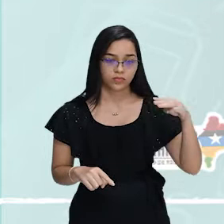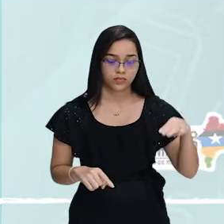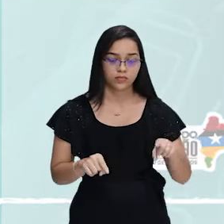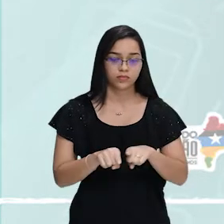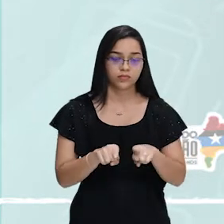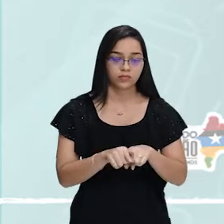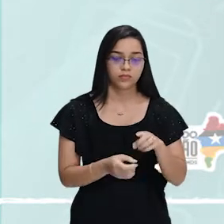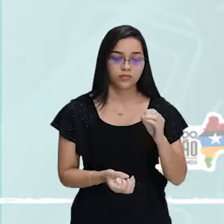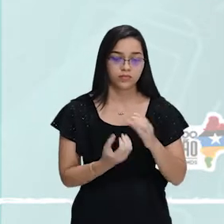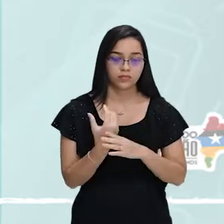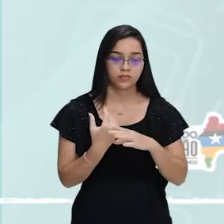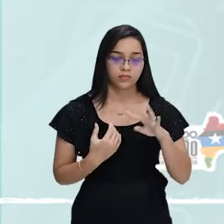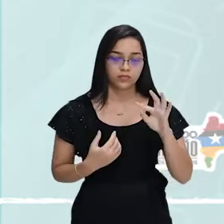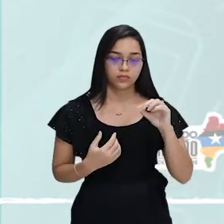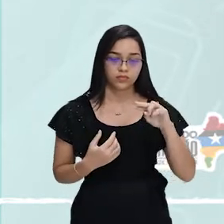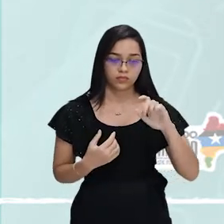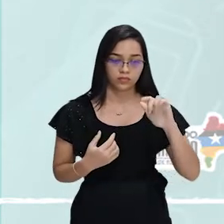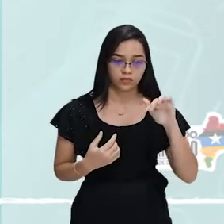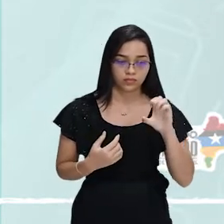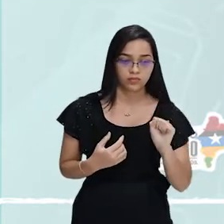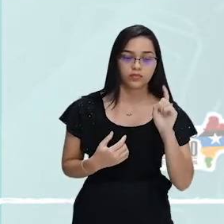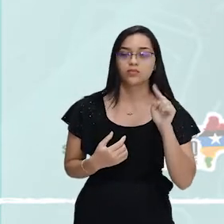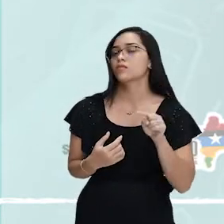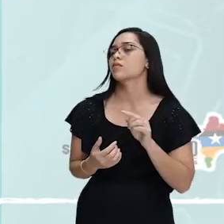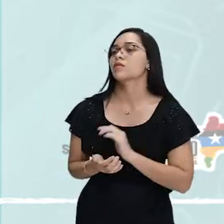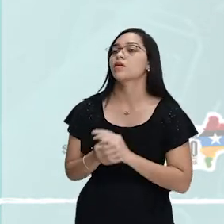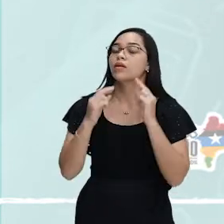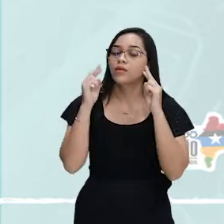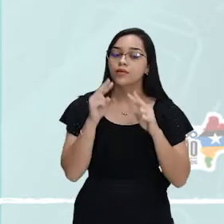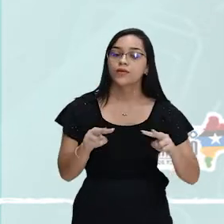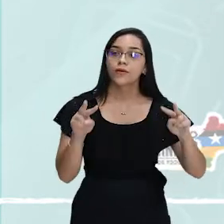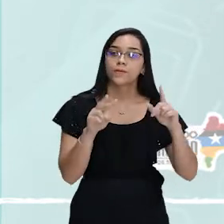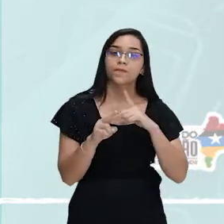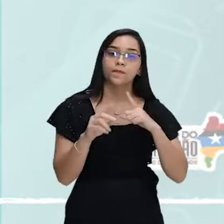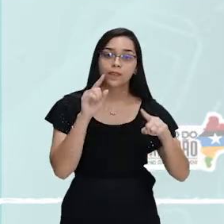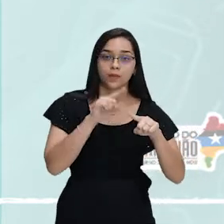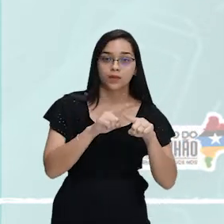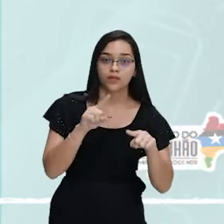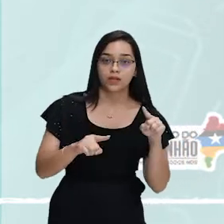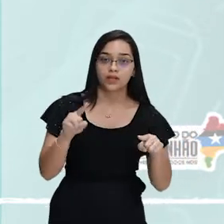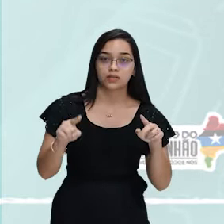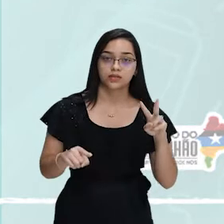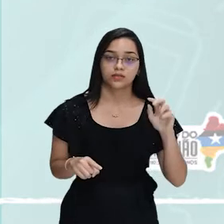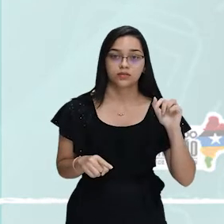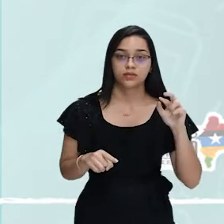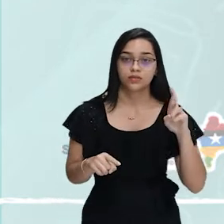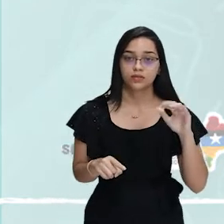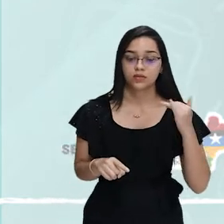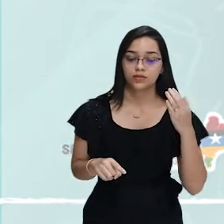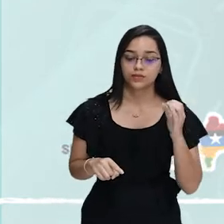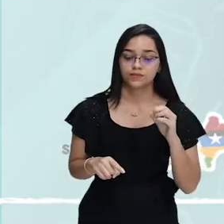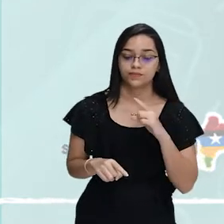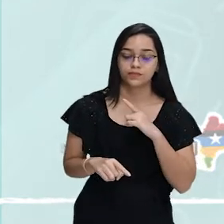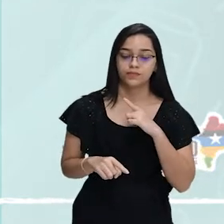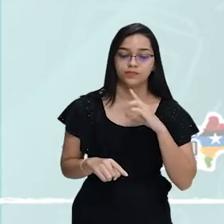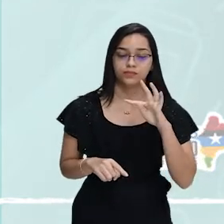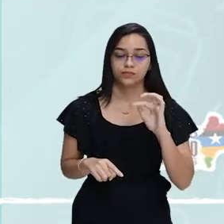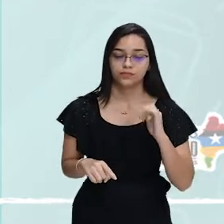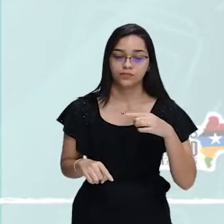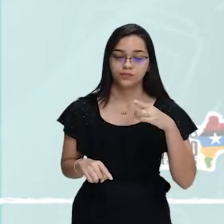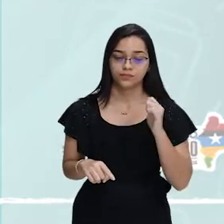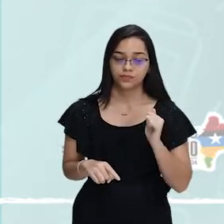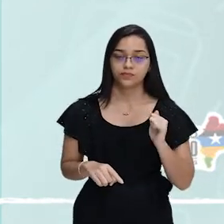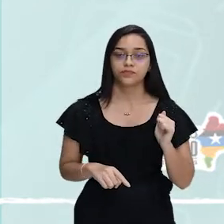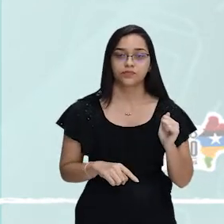a produção em toneladas é. Então veja que a questão pede, uma variação. Quanto é que varia a taxa média